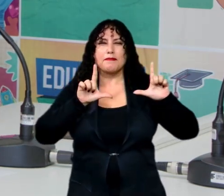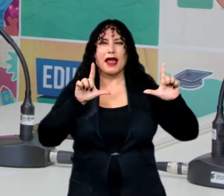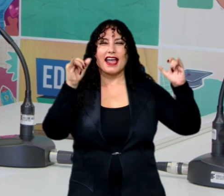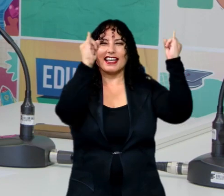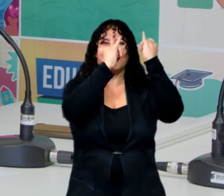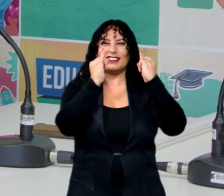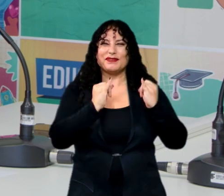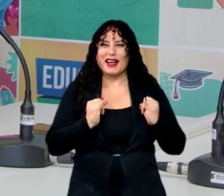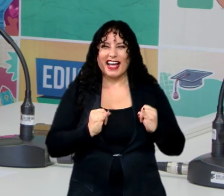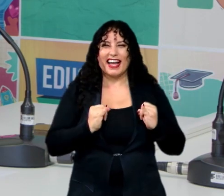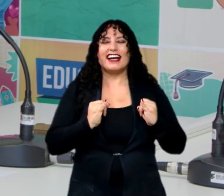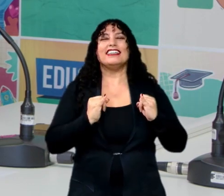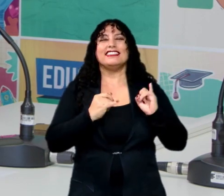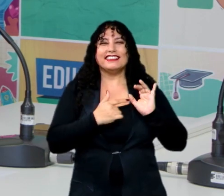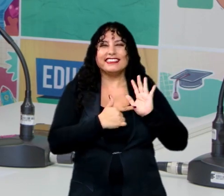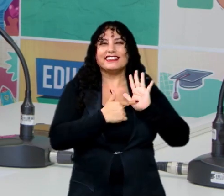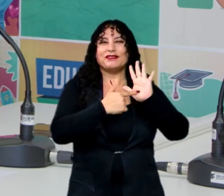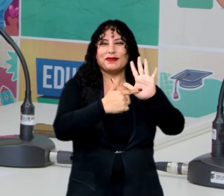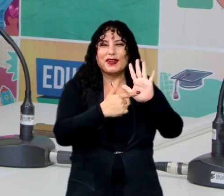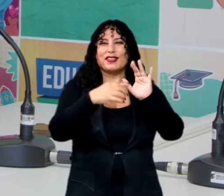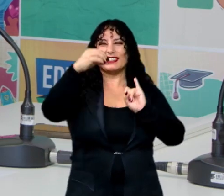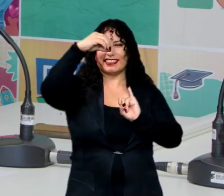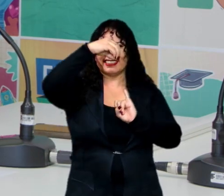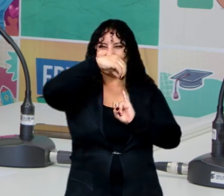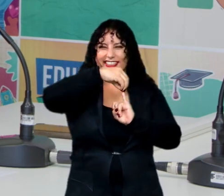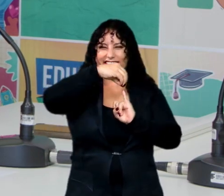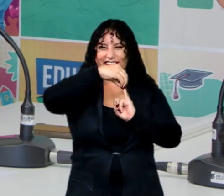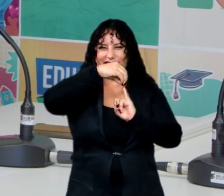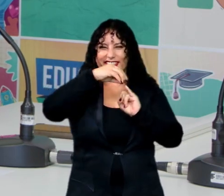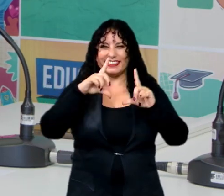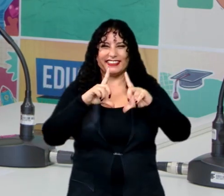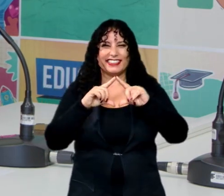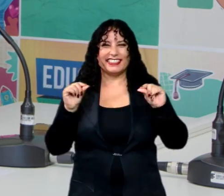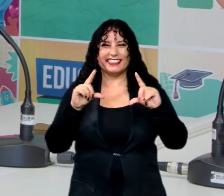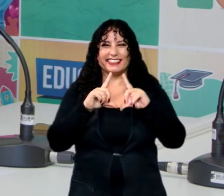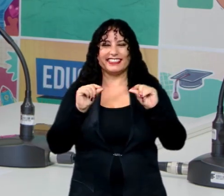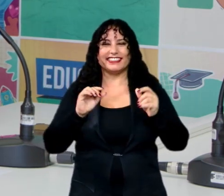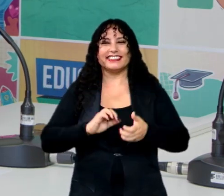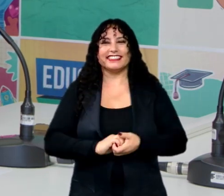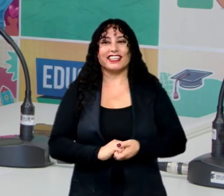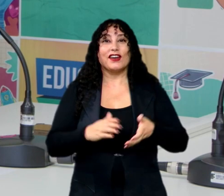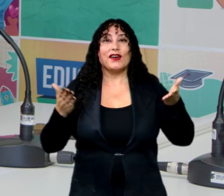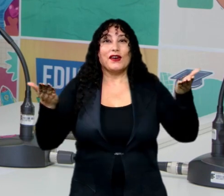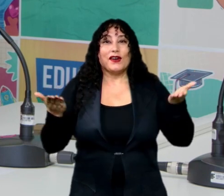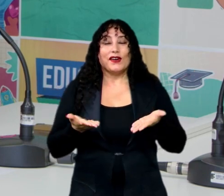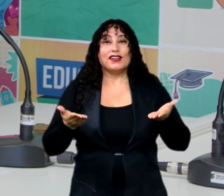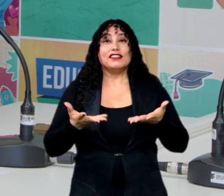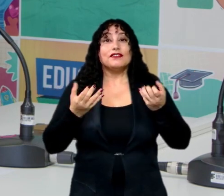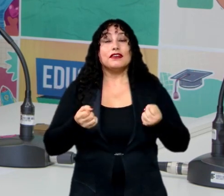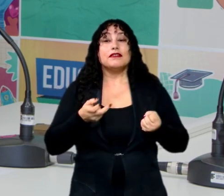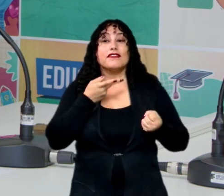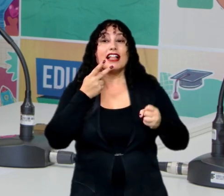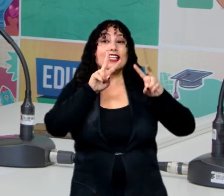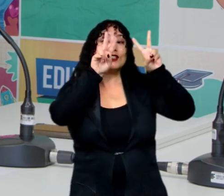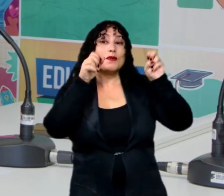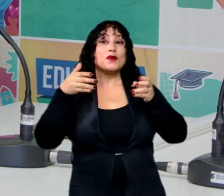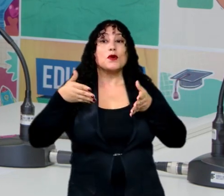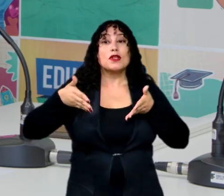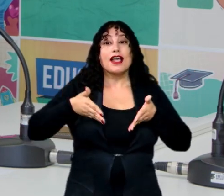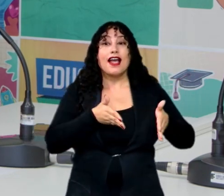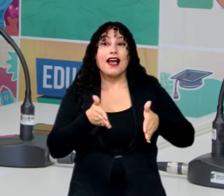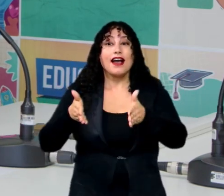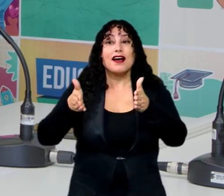imagens que remetem ao Instituto Federal de Brasília. Bom, hoje nós vamos falar sobre os caminhos da